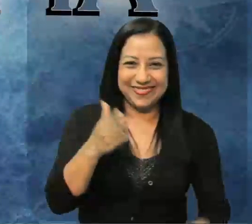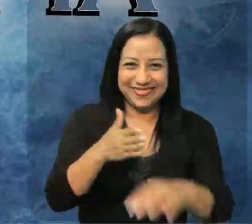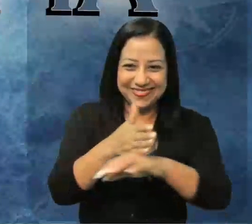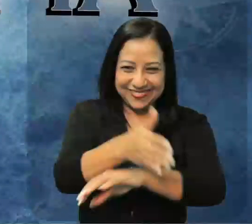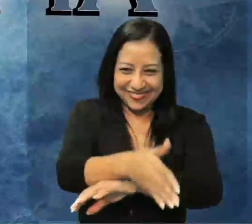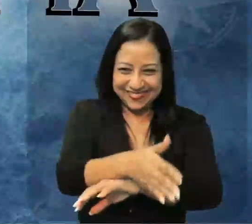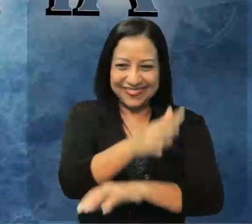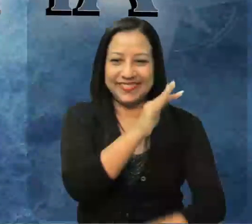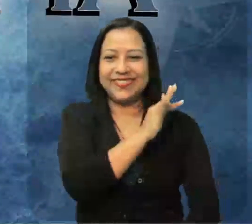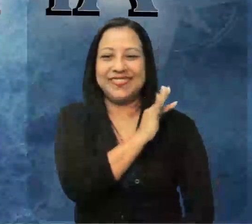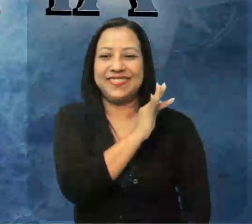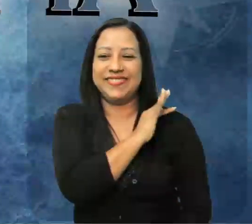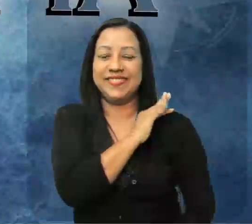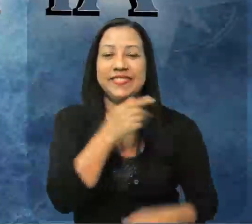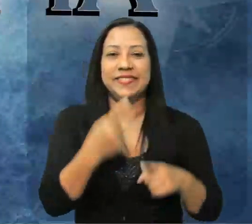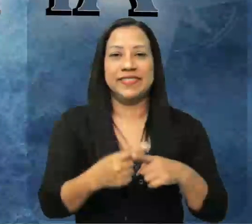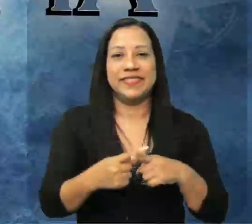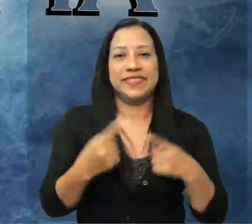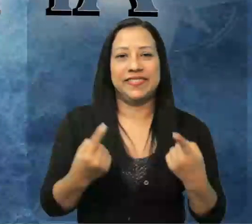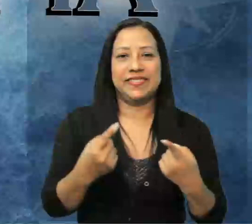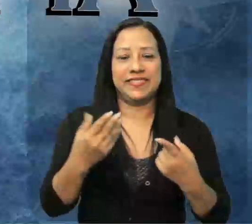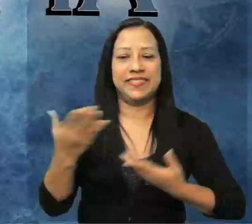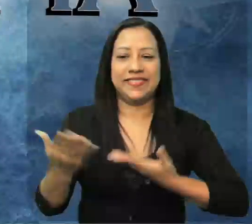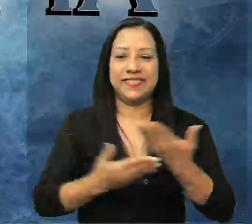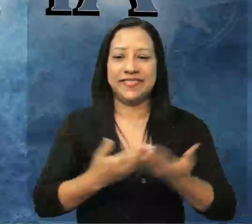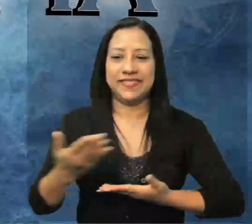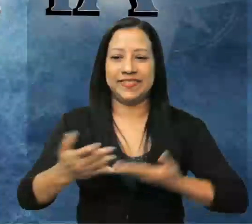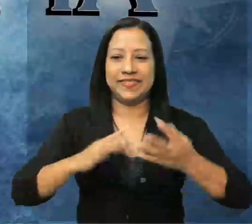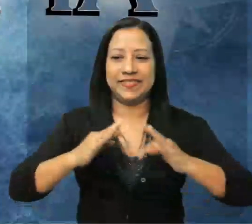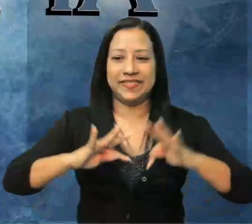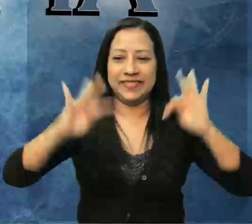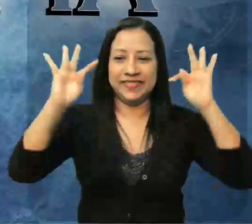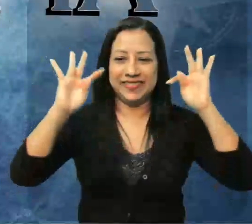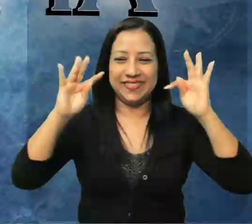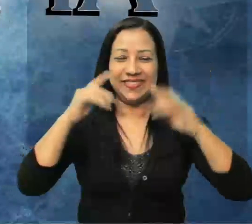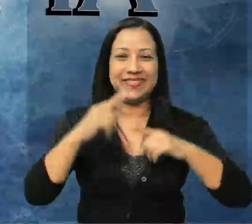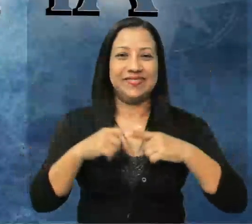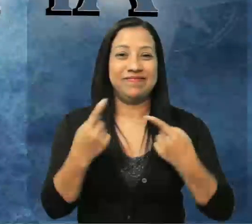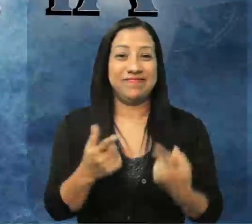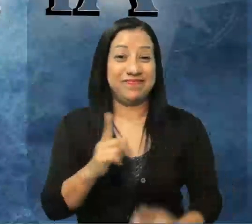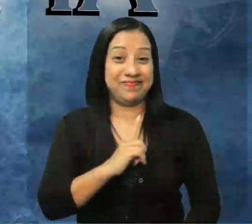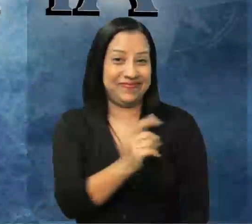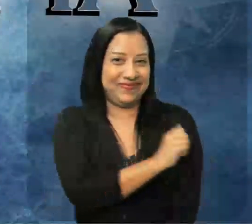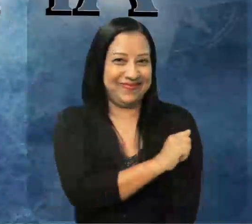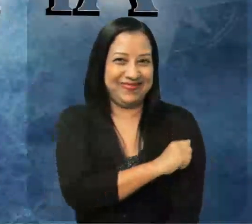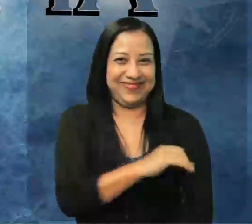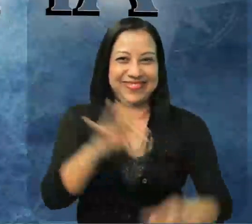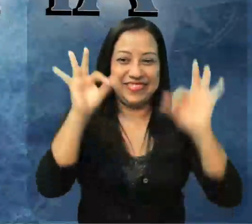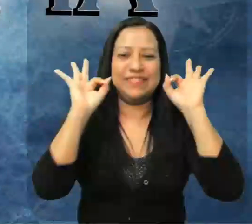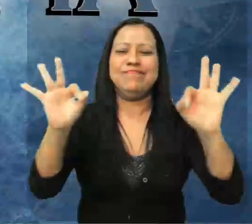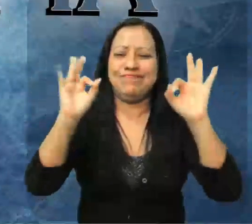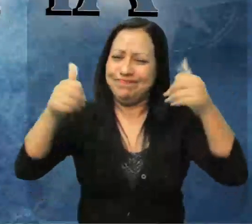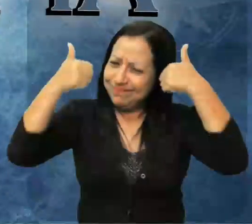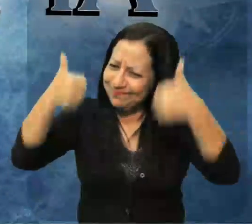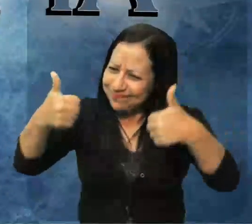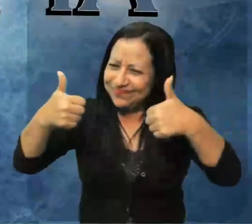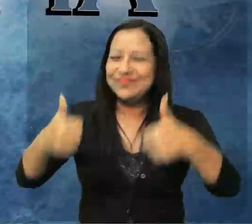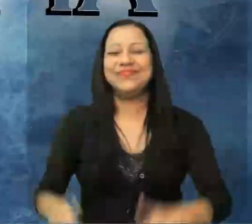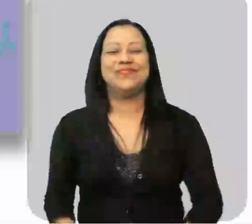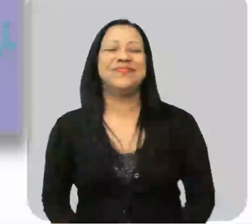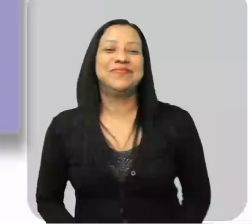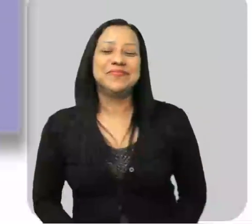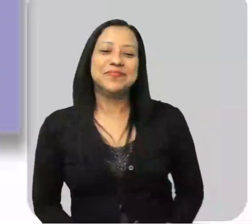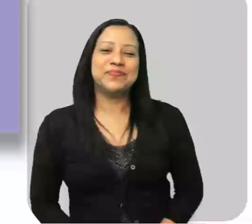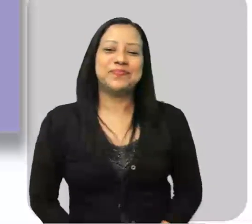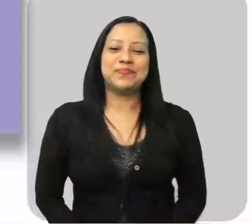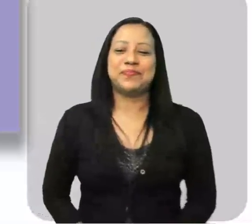se preparando, daqui a pouco vão entrar na faculdade, porque a mediação tecnológica só tem